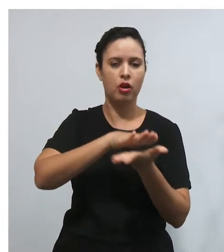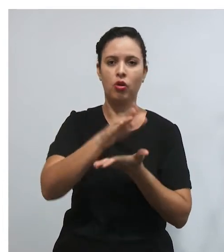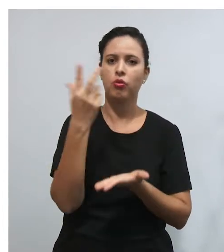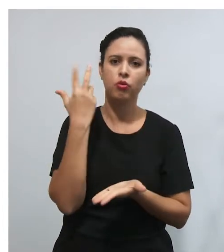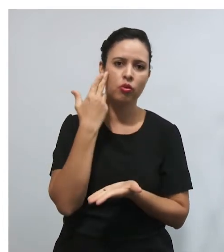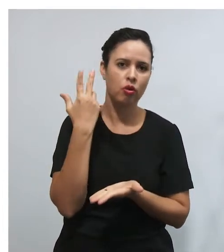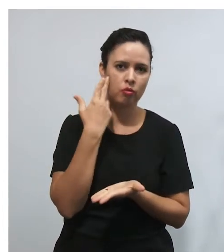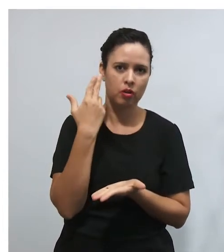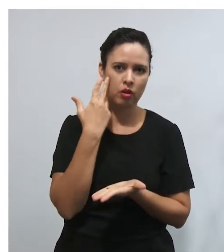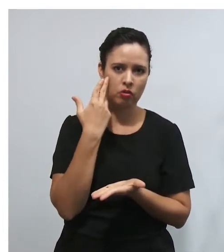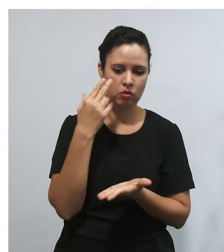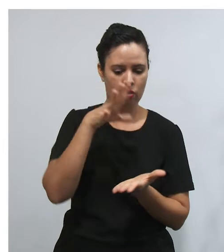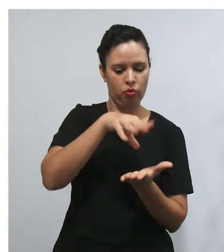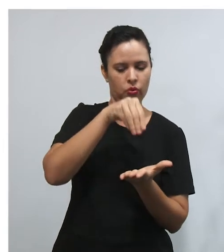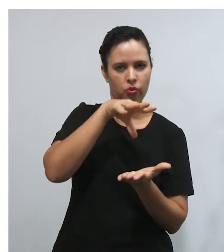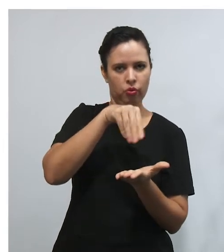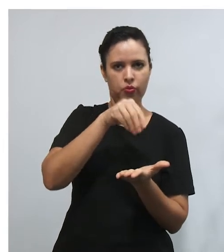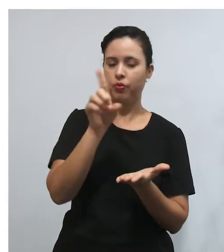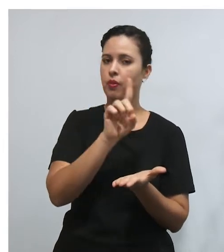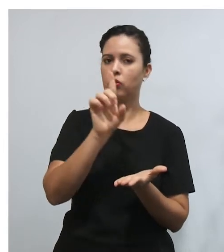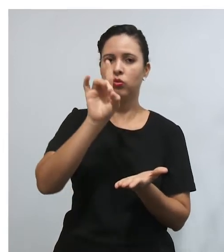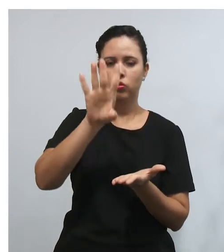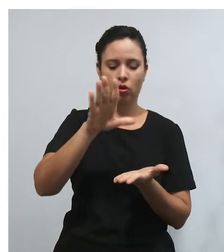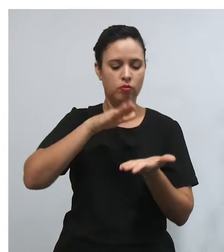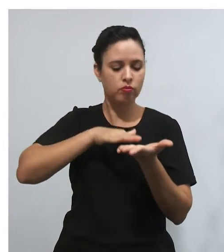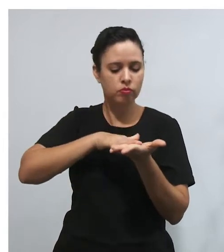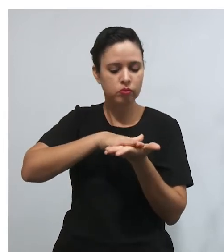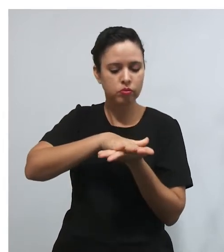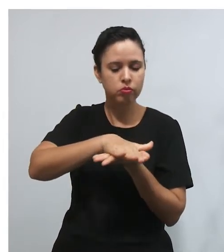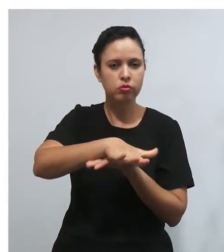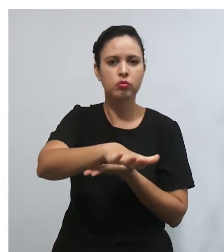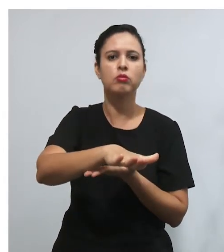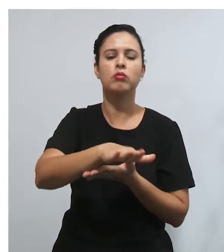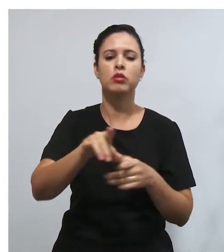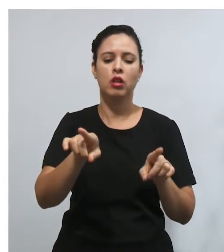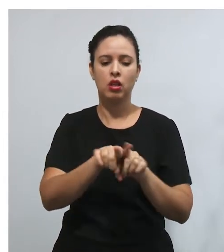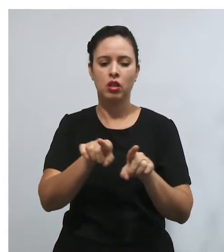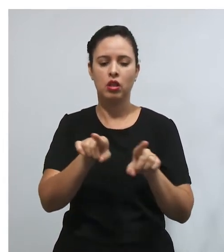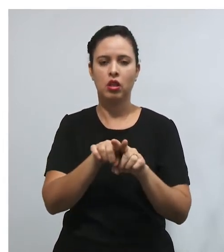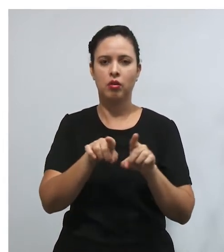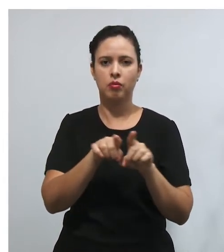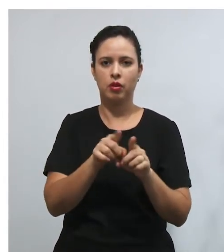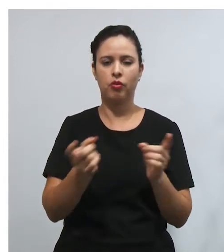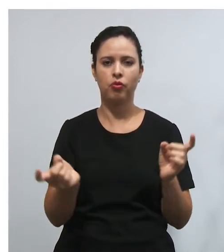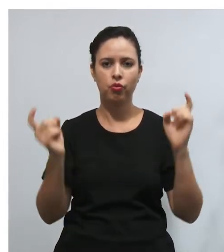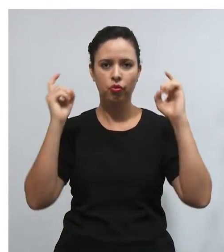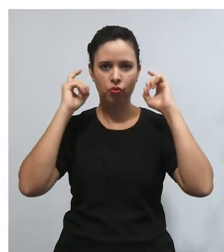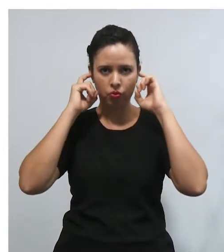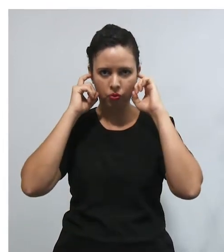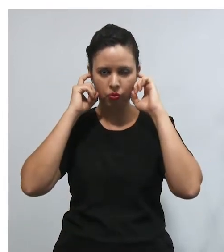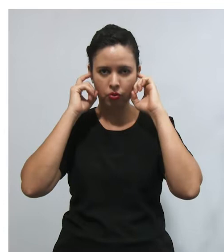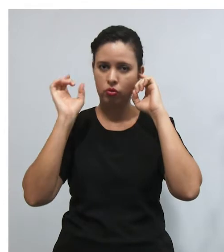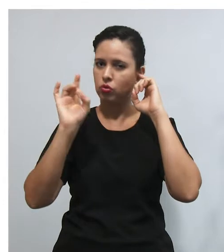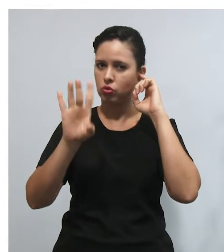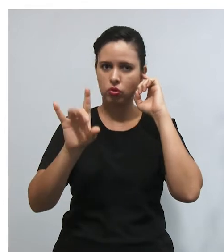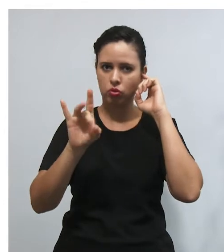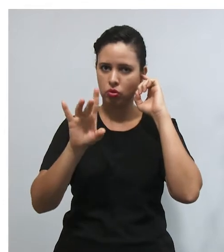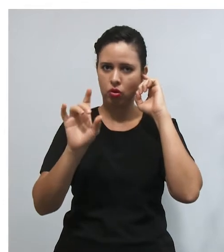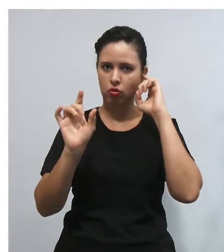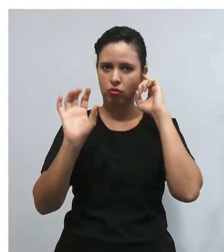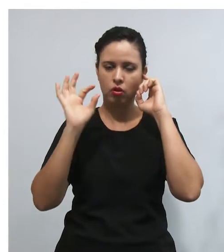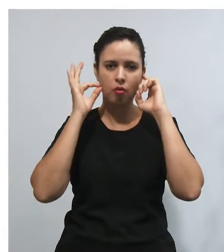imprime mesmo, ela não digitaliza, tá? Ela também é um dispositivo de saída. Um fone de ouvido, sendo somente fone de ouvido